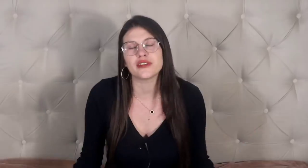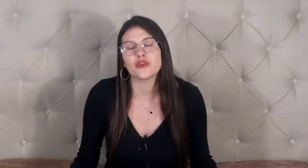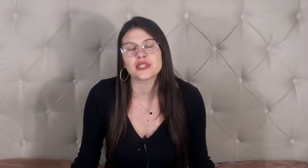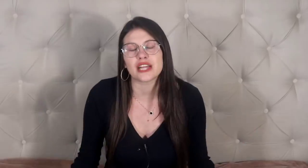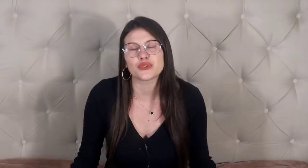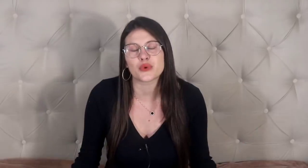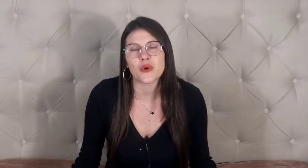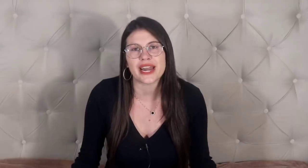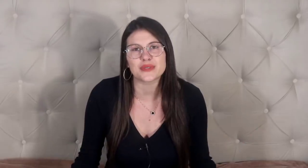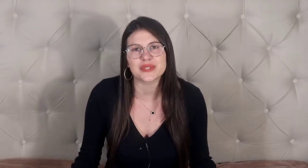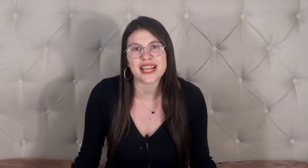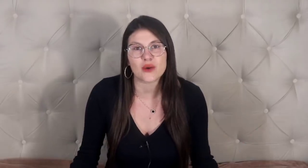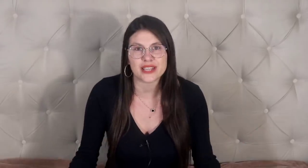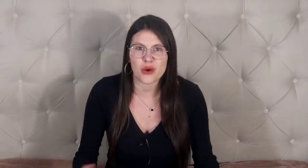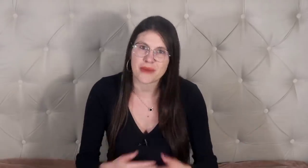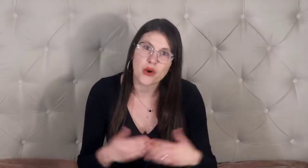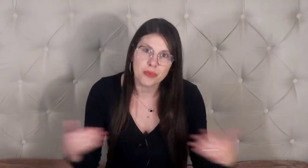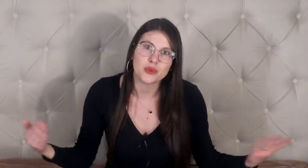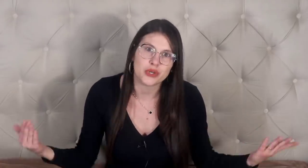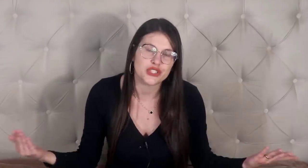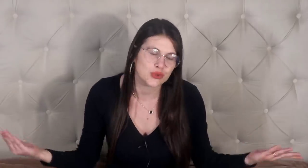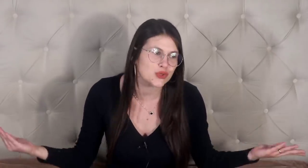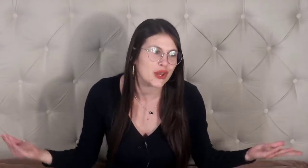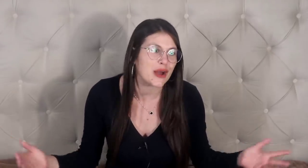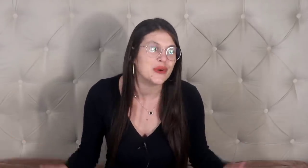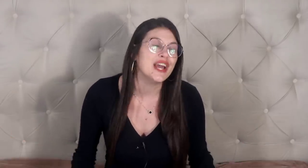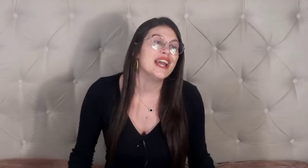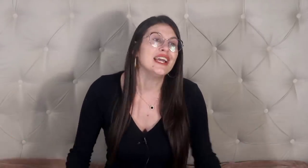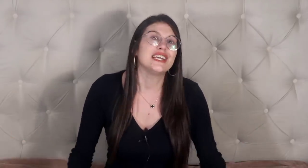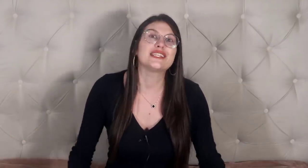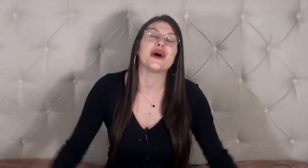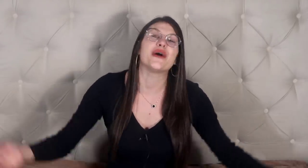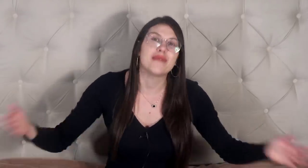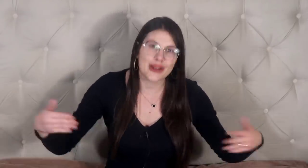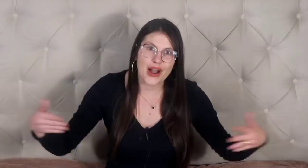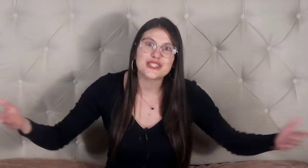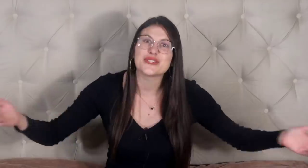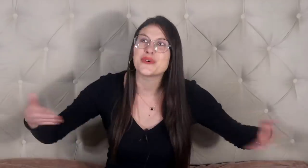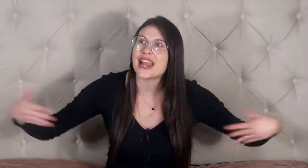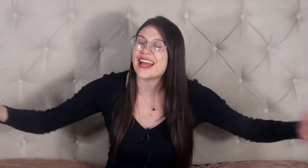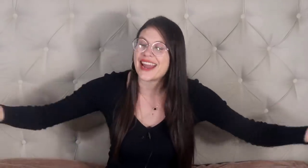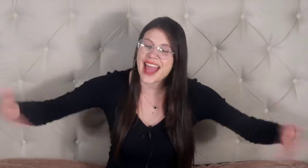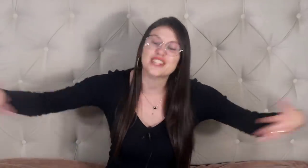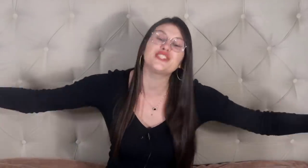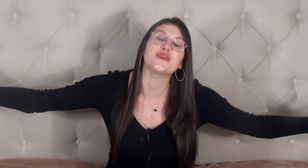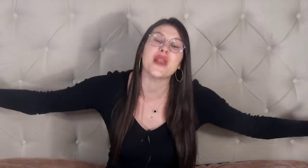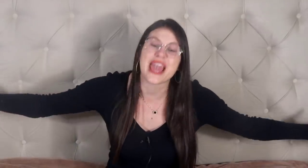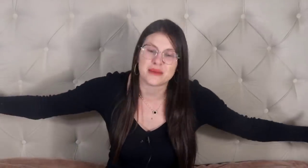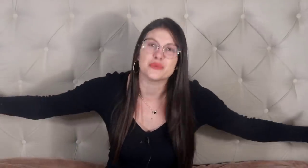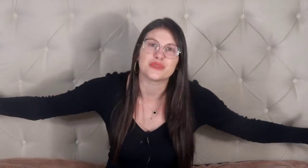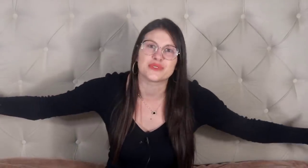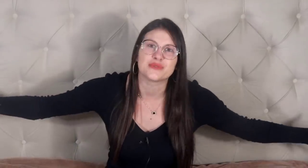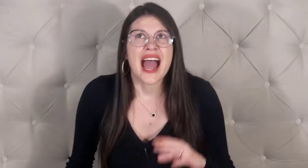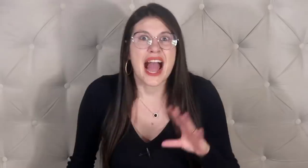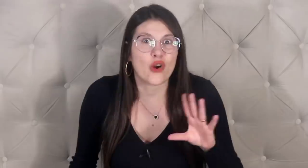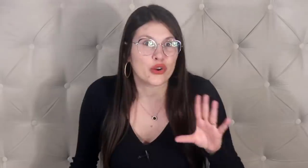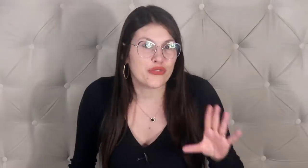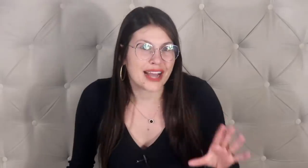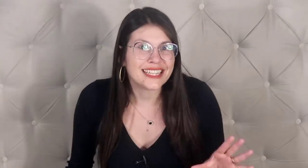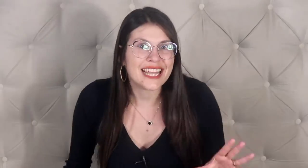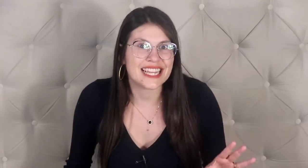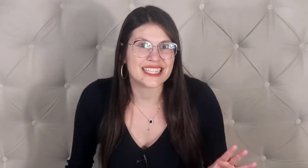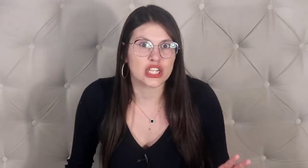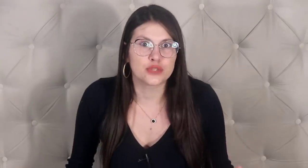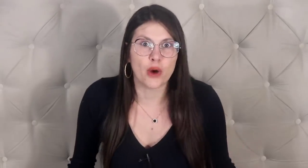ir contra a vontade do Congresso sem causar uma ruptura institucional. Então é melhor articular, né? Articulemos!